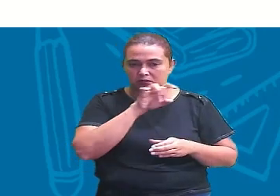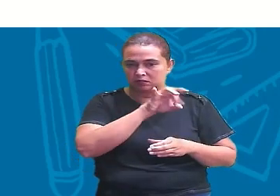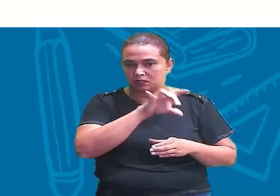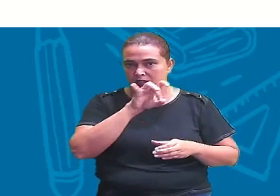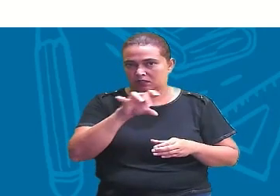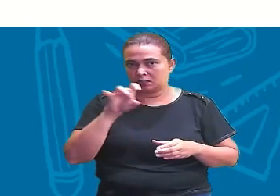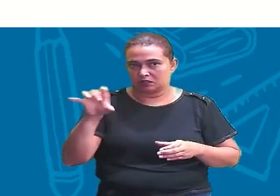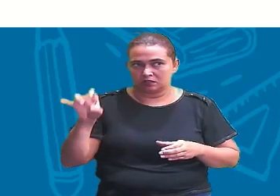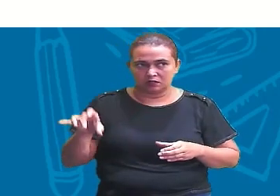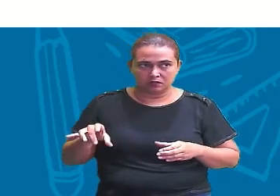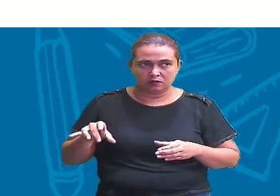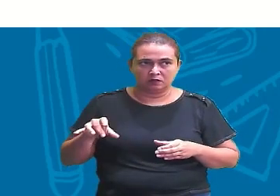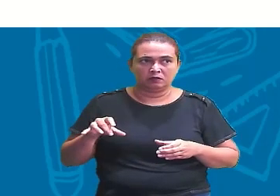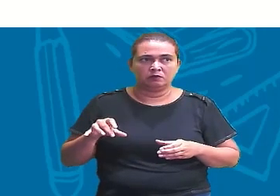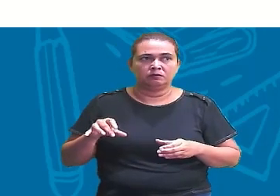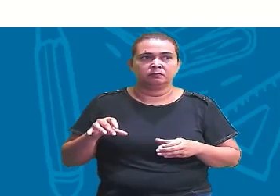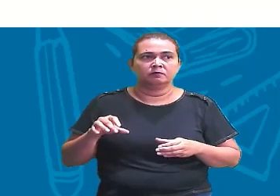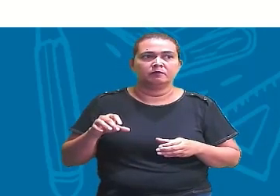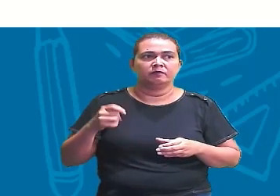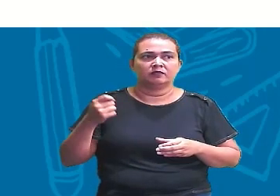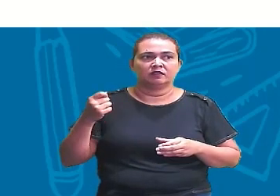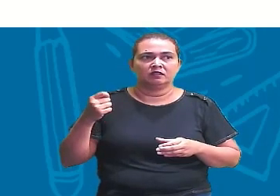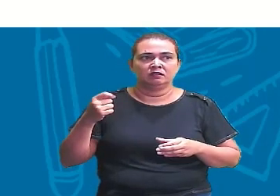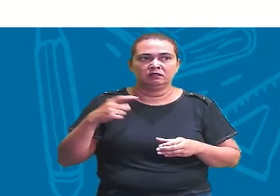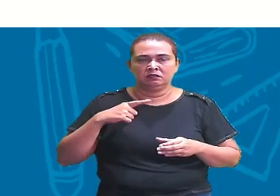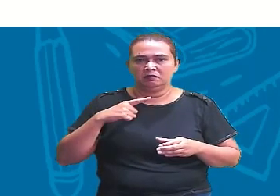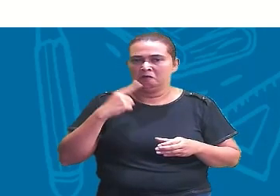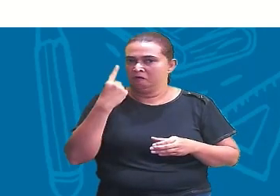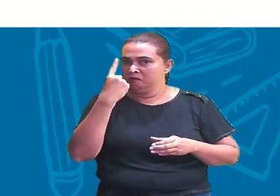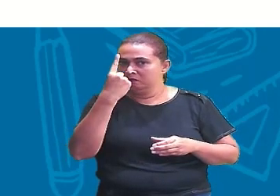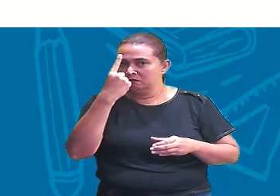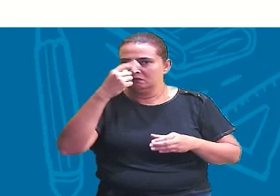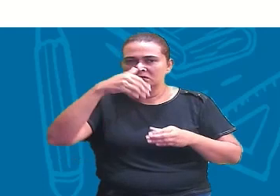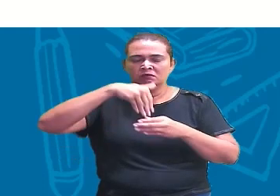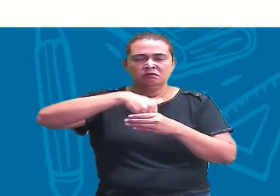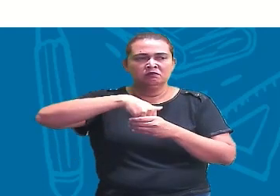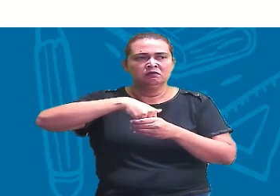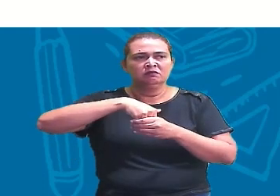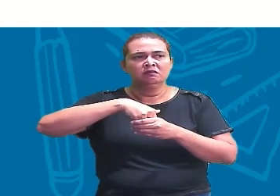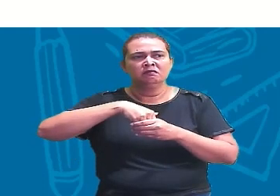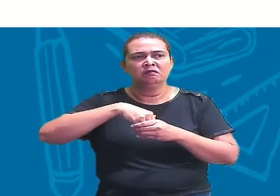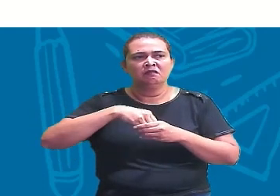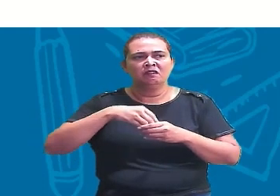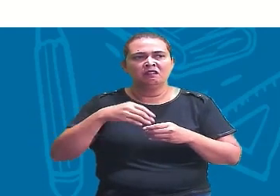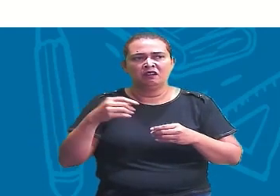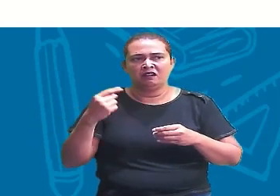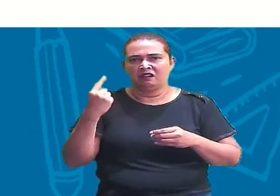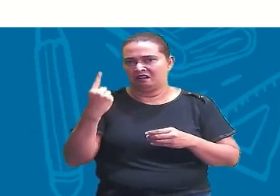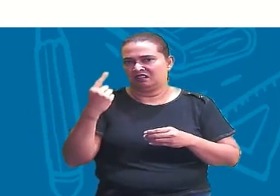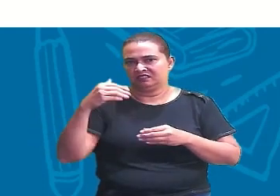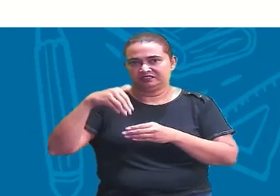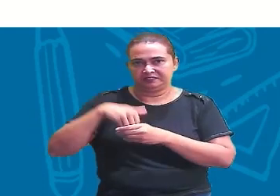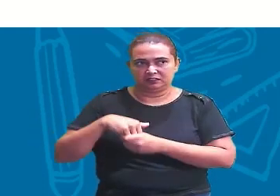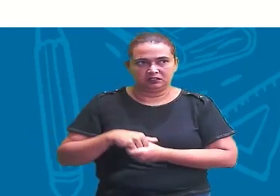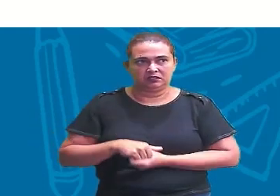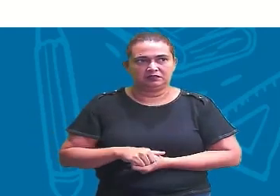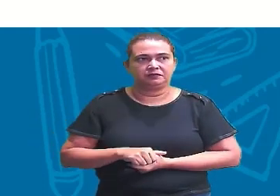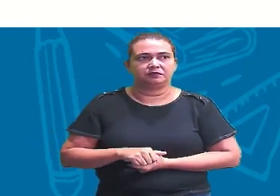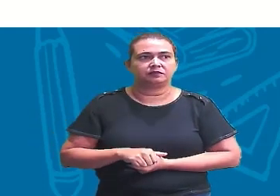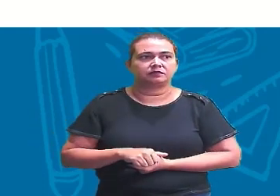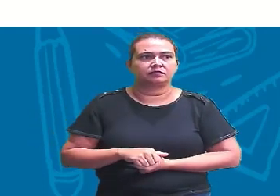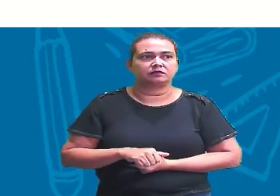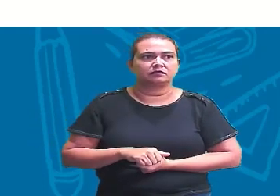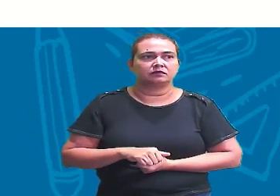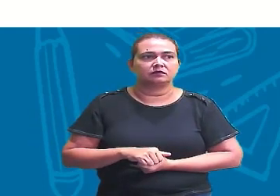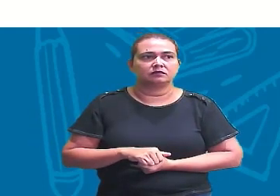cada um daqueles três estados teria o direito a um voto. Tá? Então, o primeiro estado tem um voto, segundo estado um